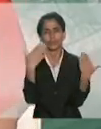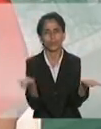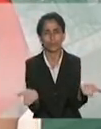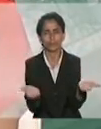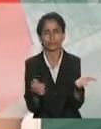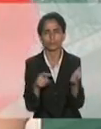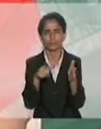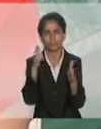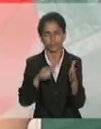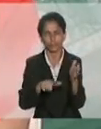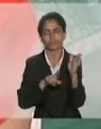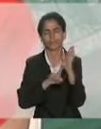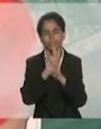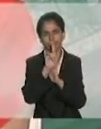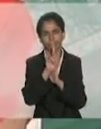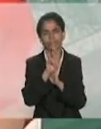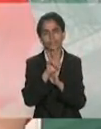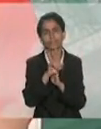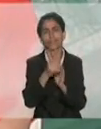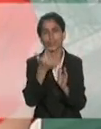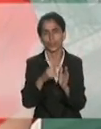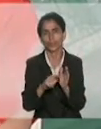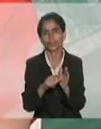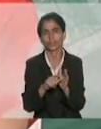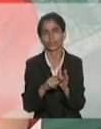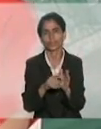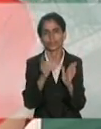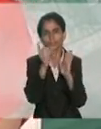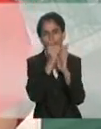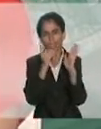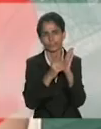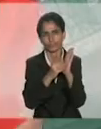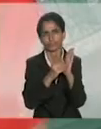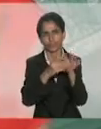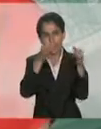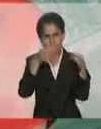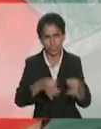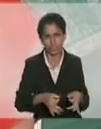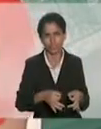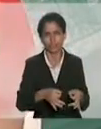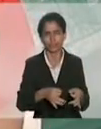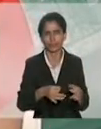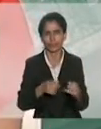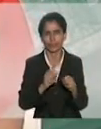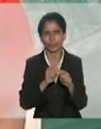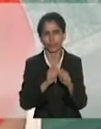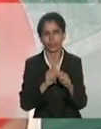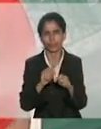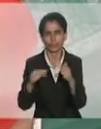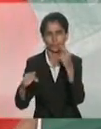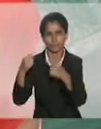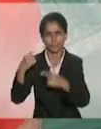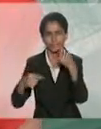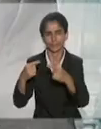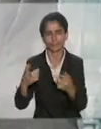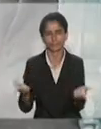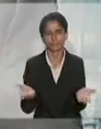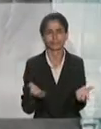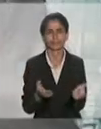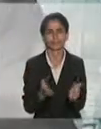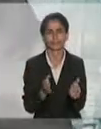uma pergunta já para o senhor emendar. Decreto é a forma correta de fazer esse tipo de política? Bom, vamos